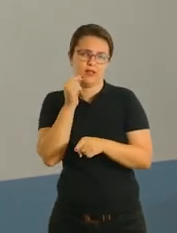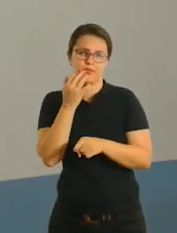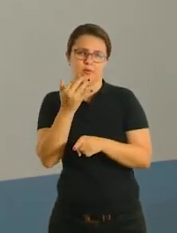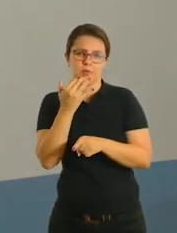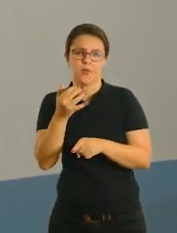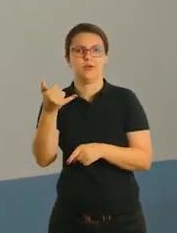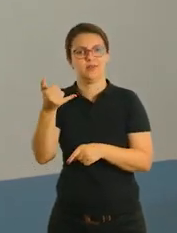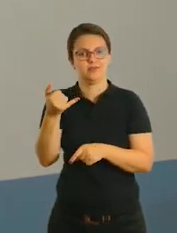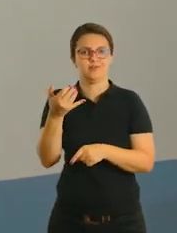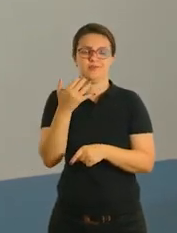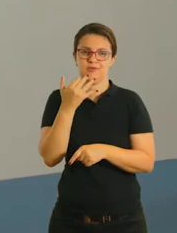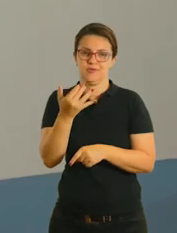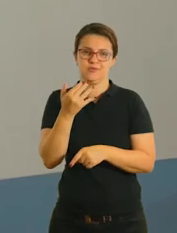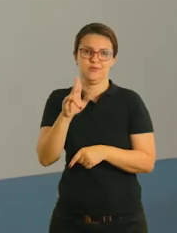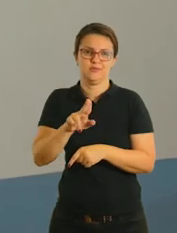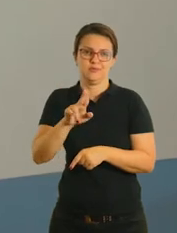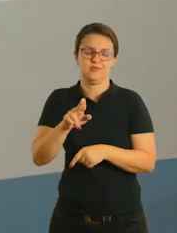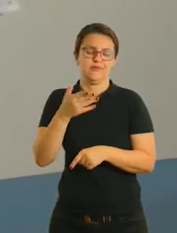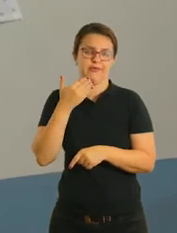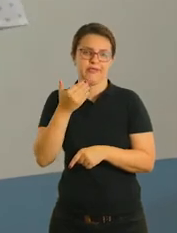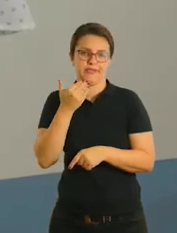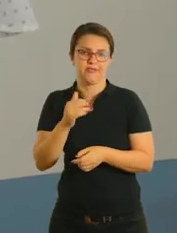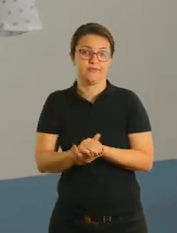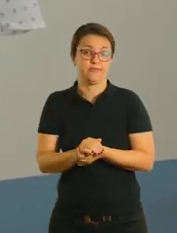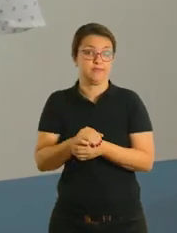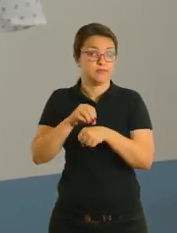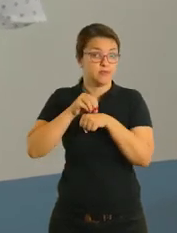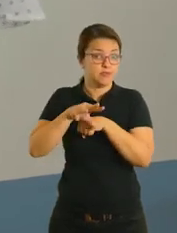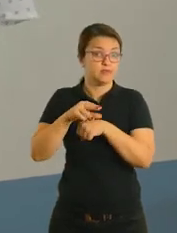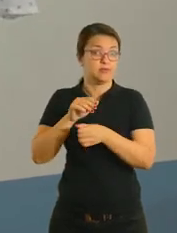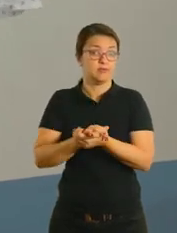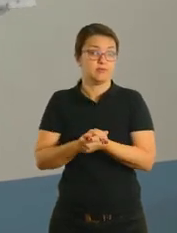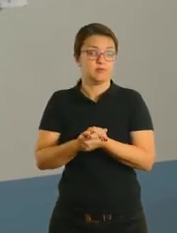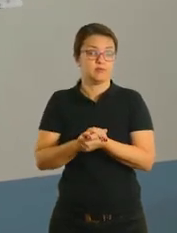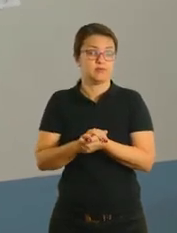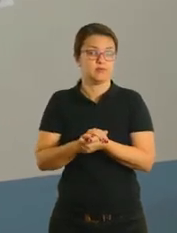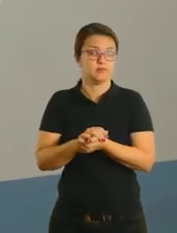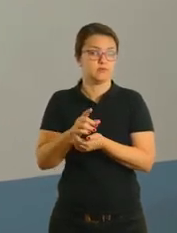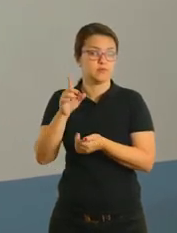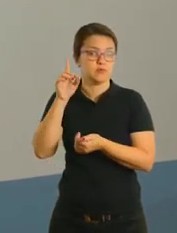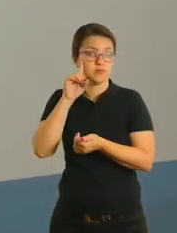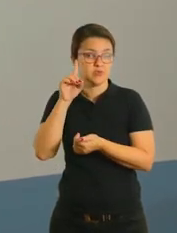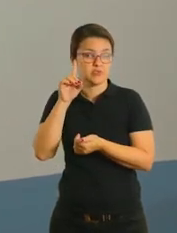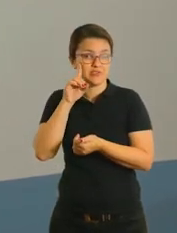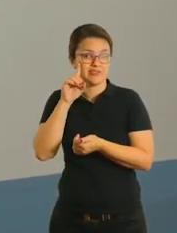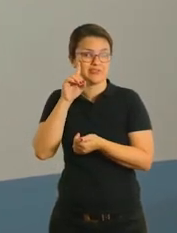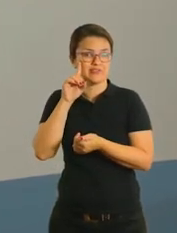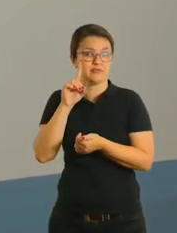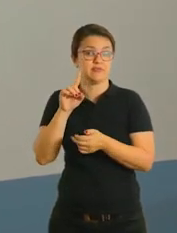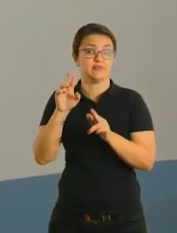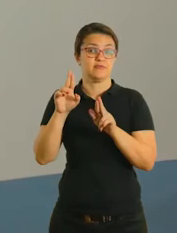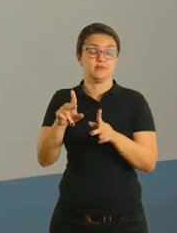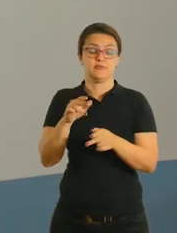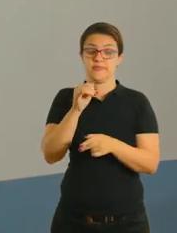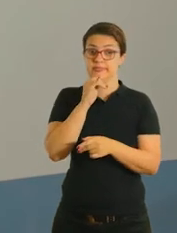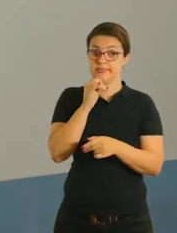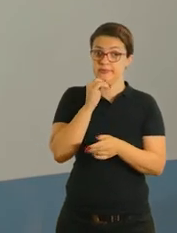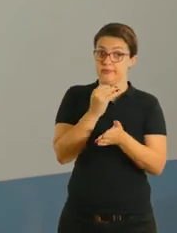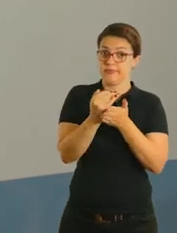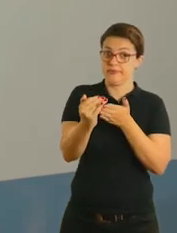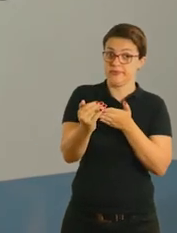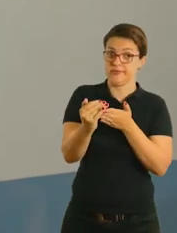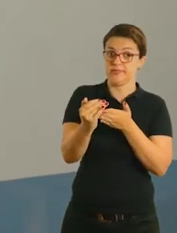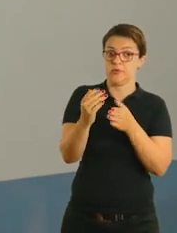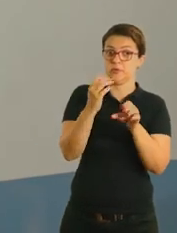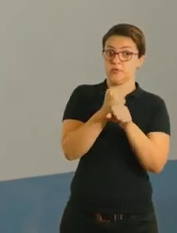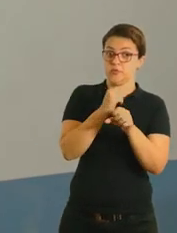Fica mais fácil. A nossa dica aqui é que você alterne os dias que você estiver trabalhando com a criança. O dia que você começar a trabalhar com